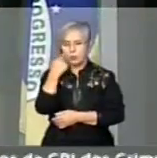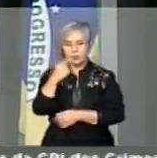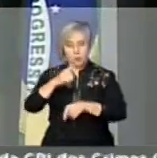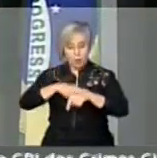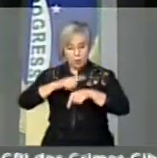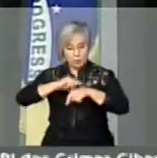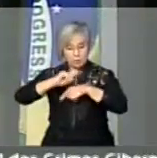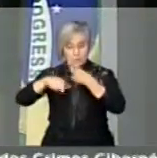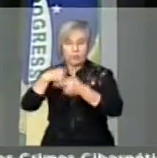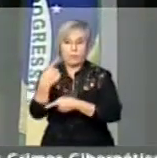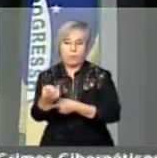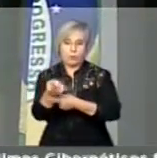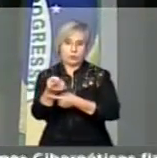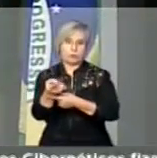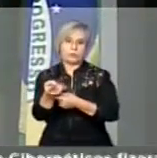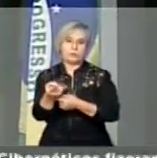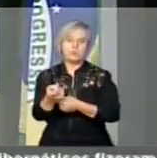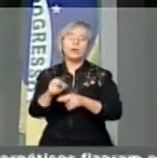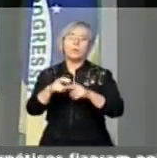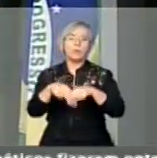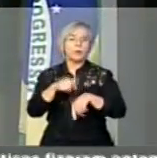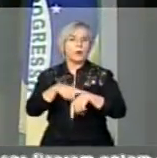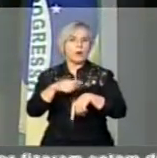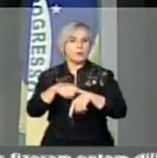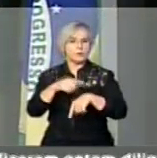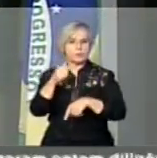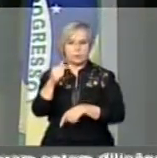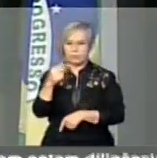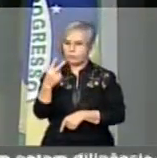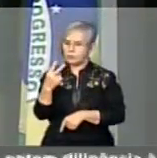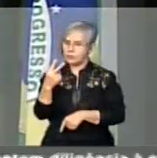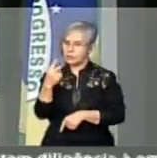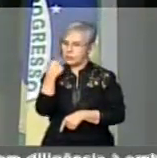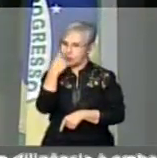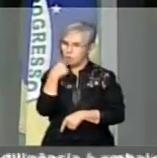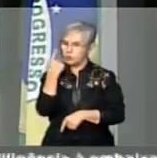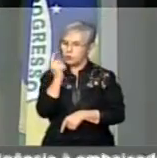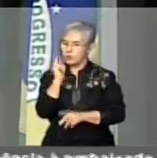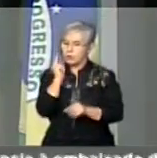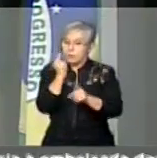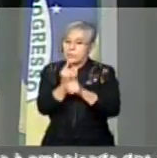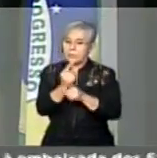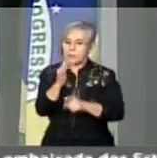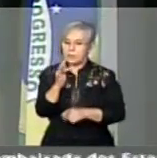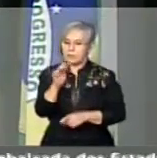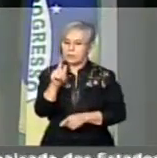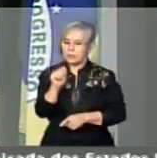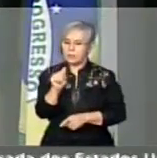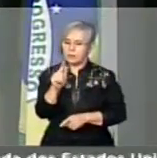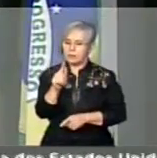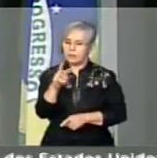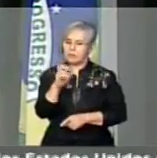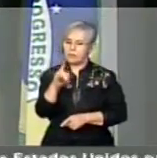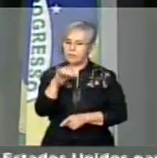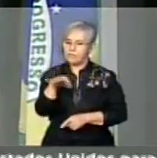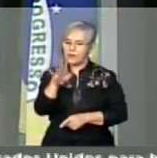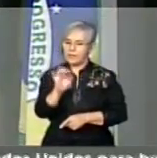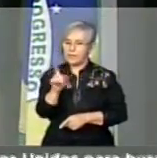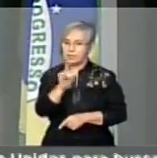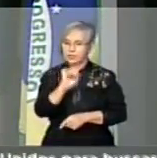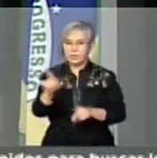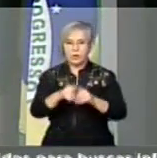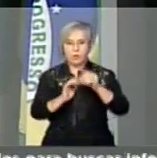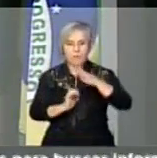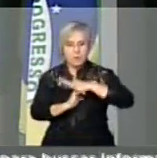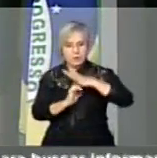imagens, pois decorrido esse prazo, o material deixa de ser um flagrante e trata-se de organizações e empresas que não